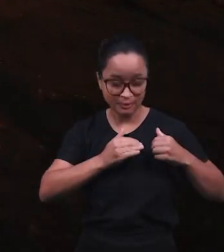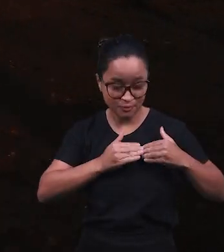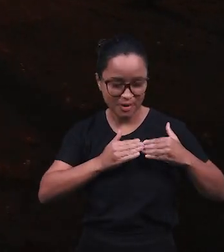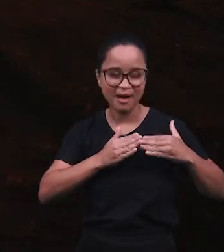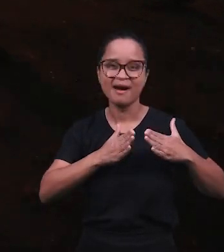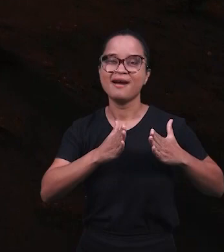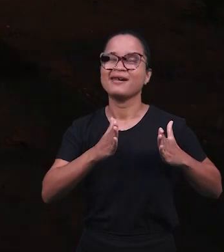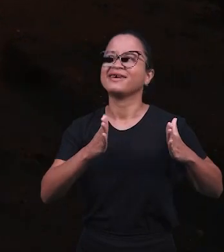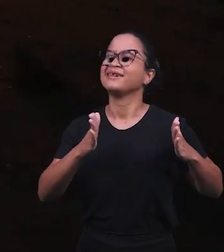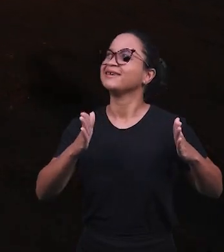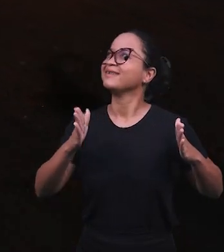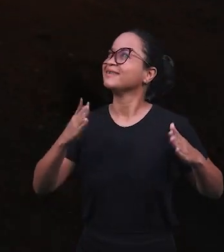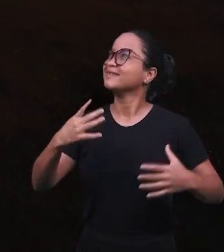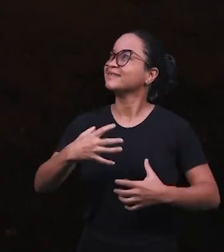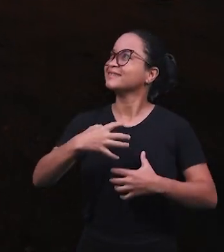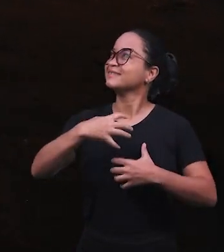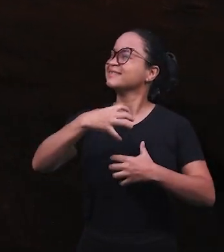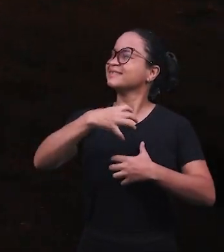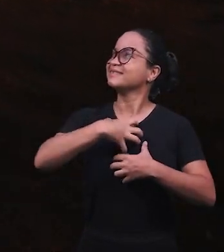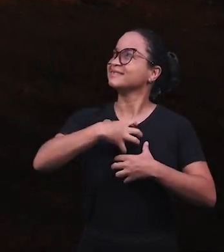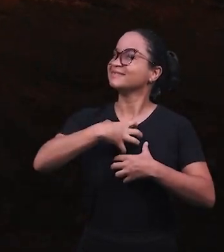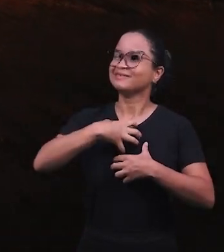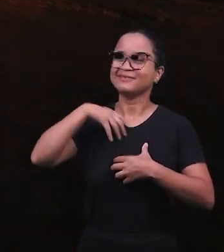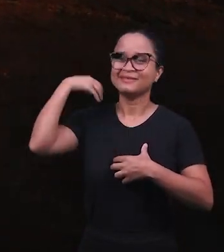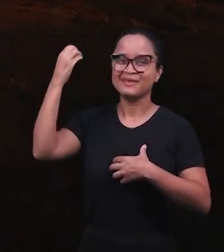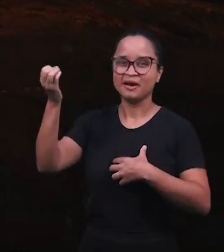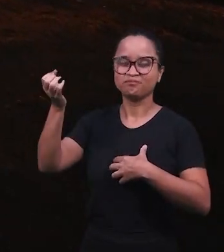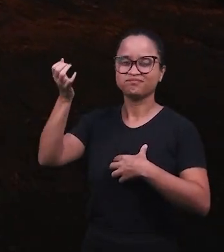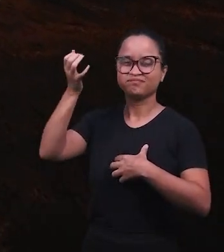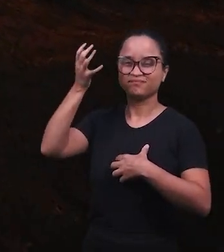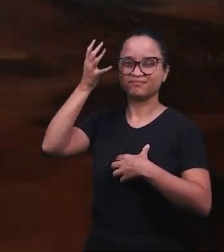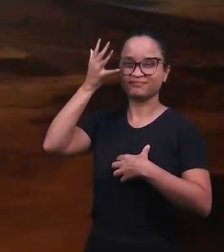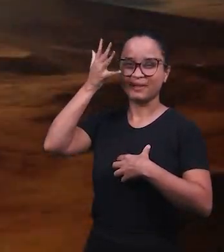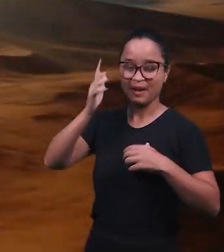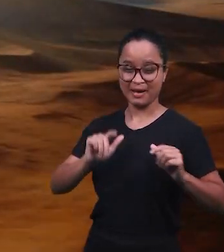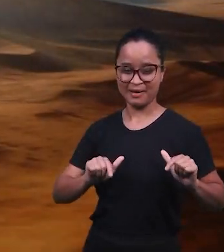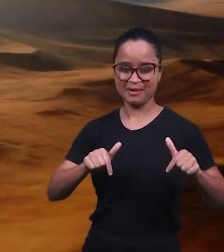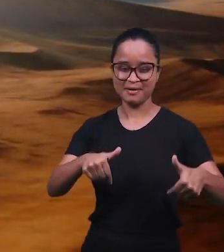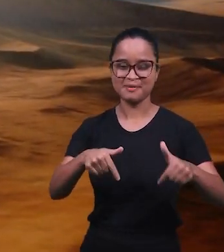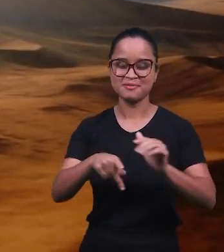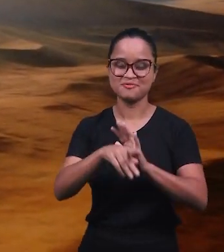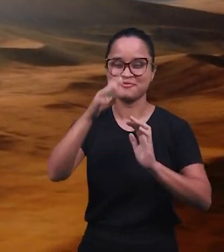Ele faz nascer a luz,